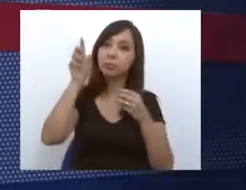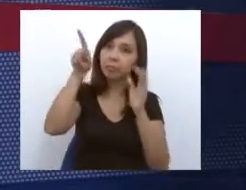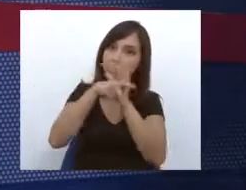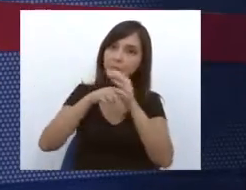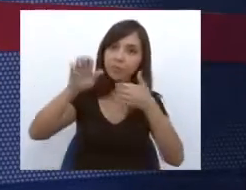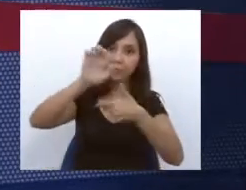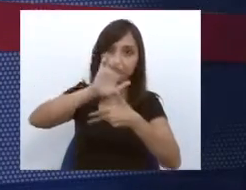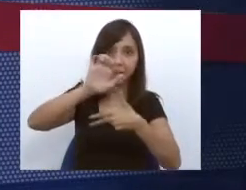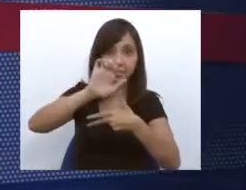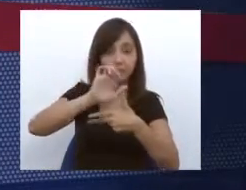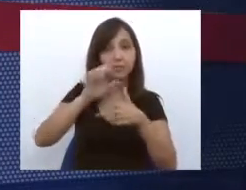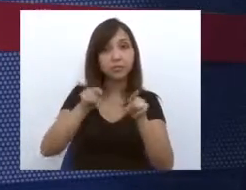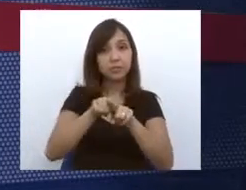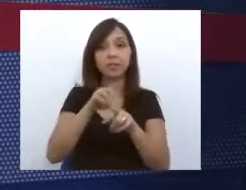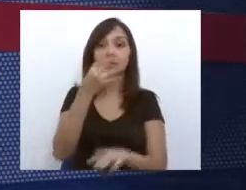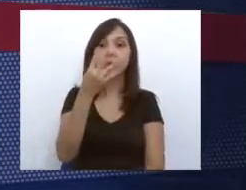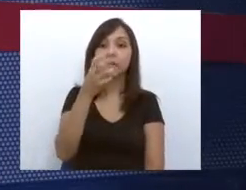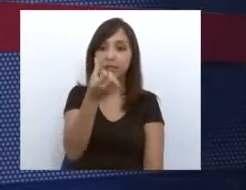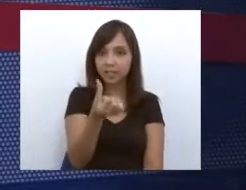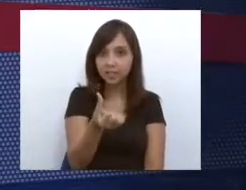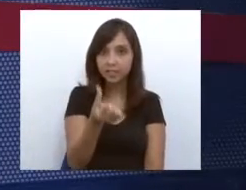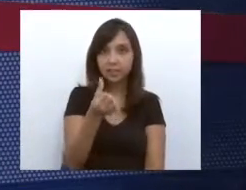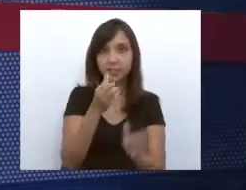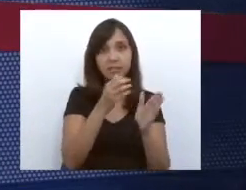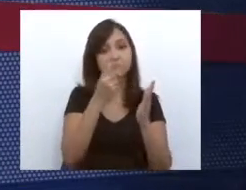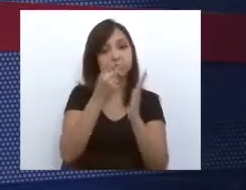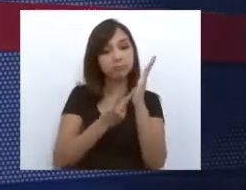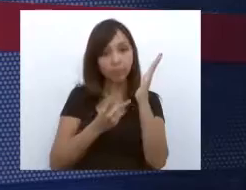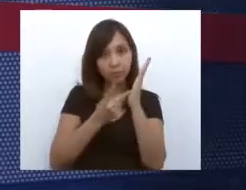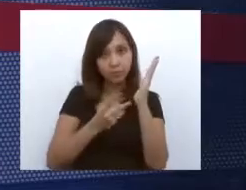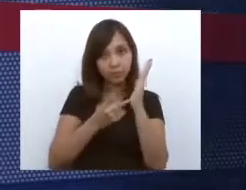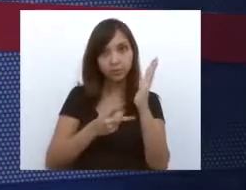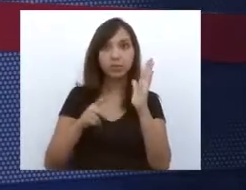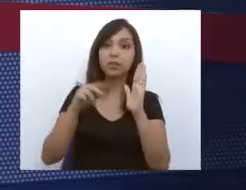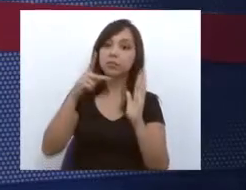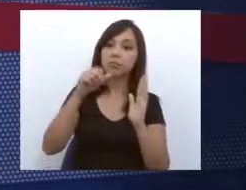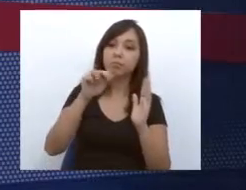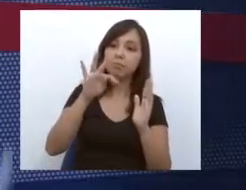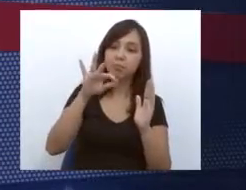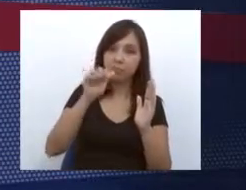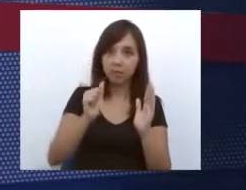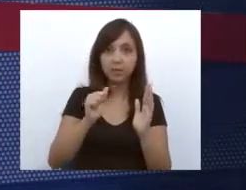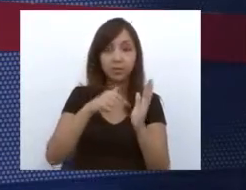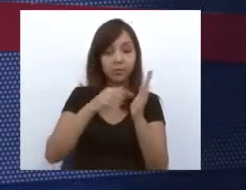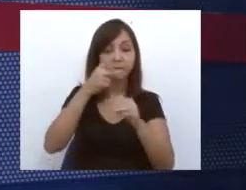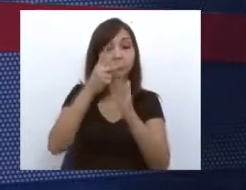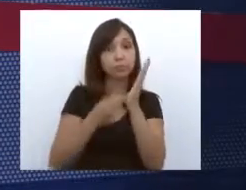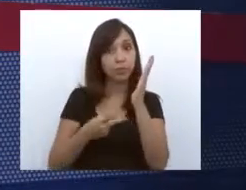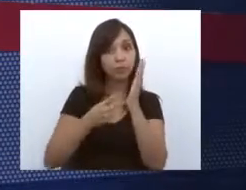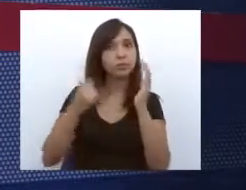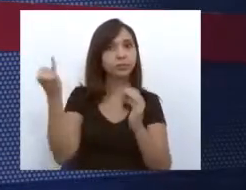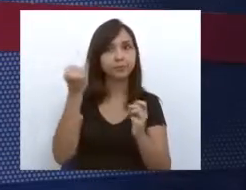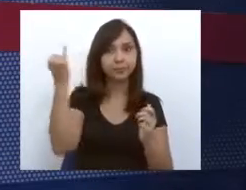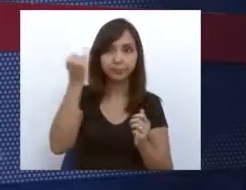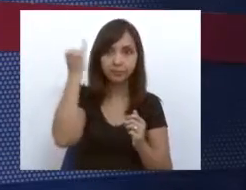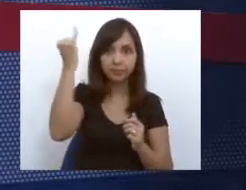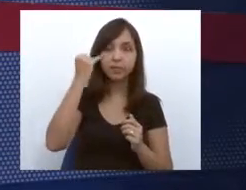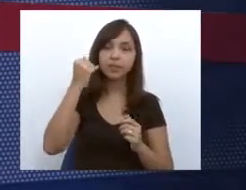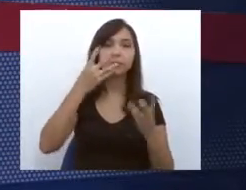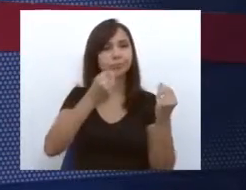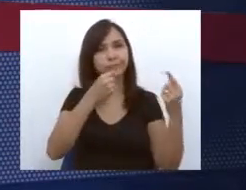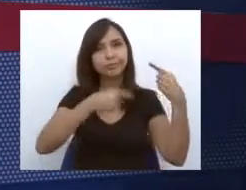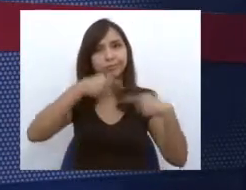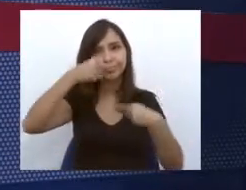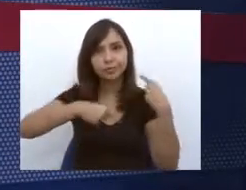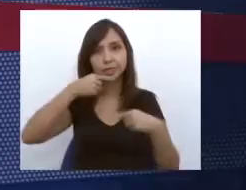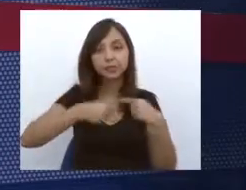Executivo. Tem também 46 projetos de lei na pauta, entre eles um projeto bastante importante que deve gerar bastante